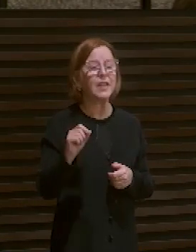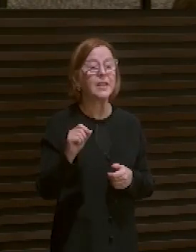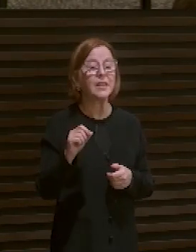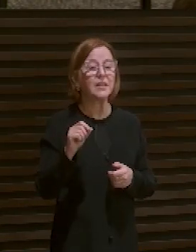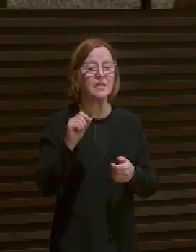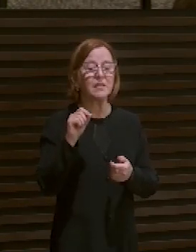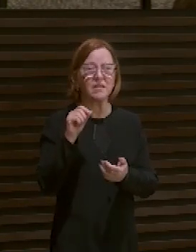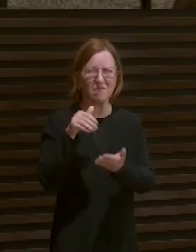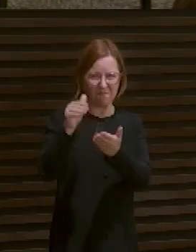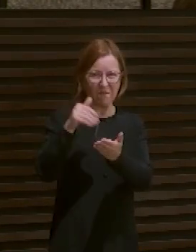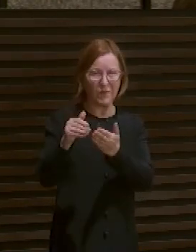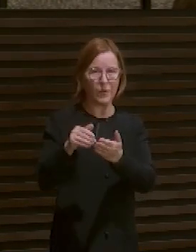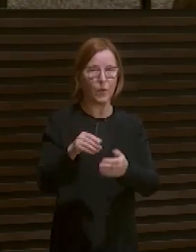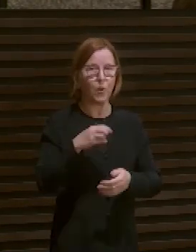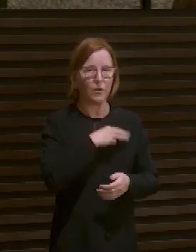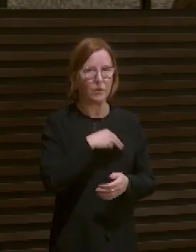missionários americanos.